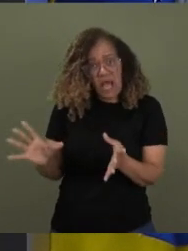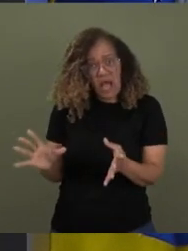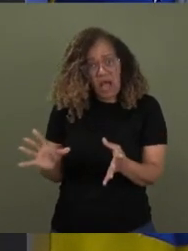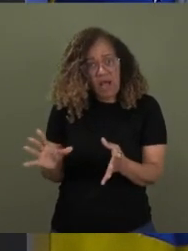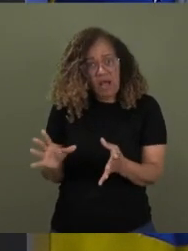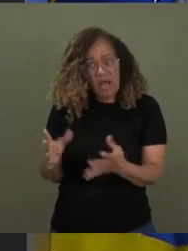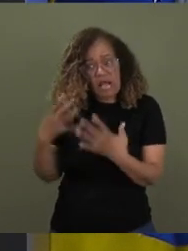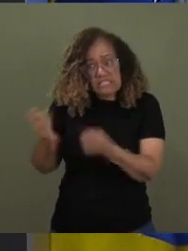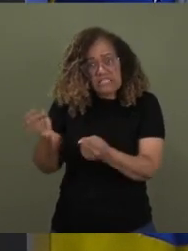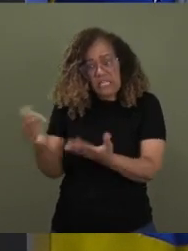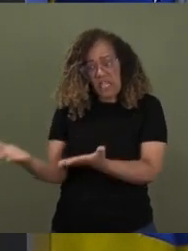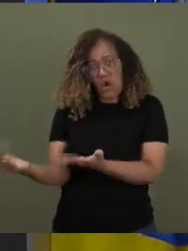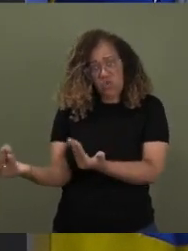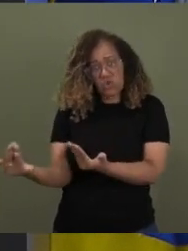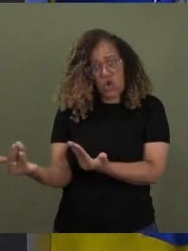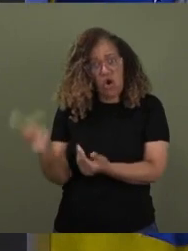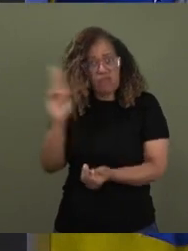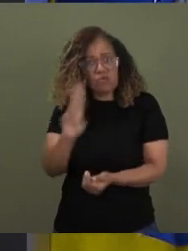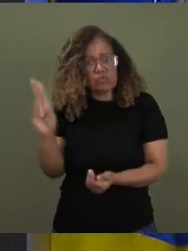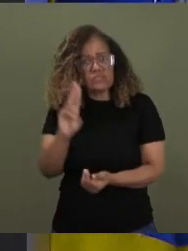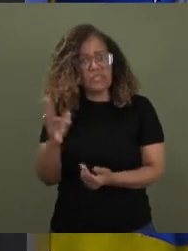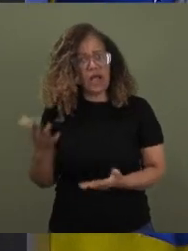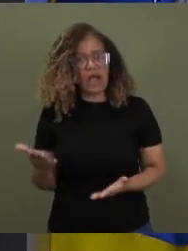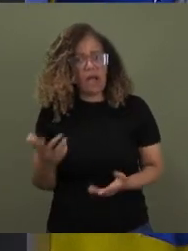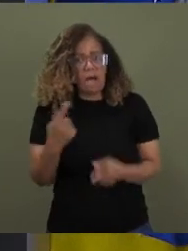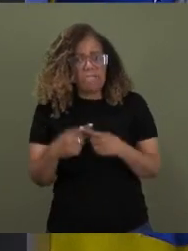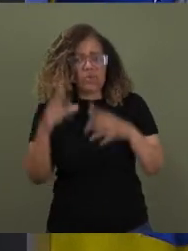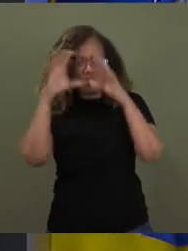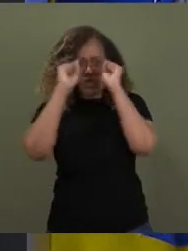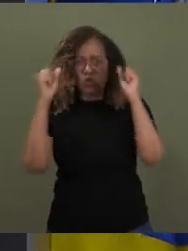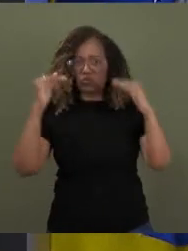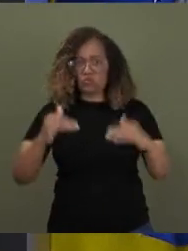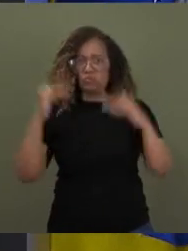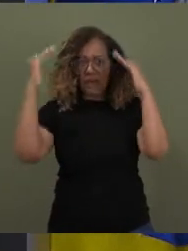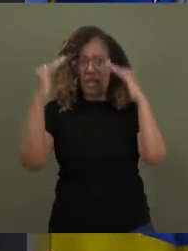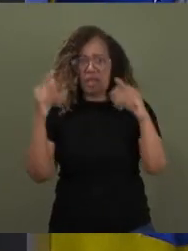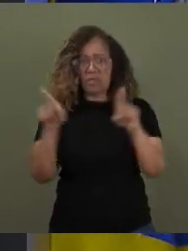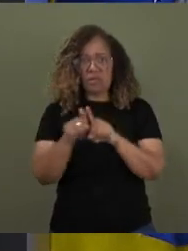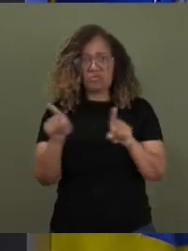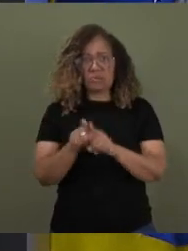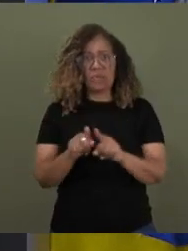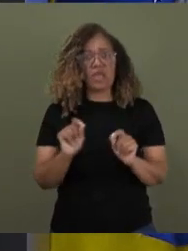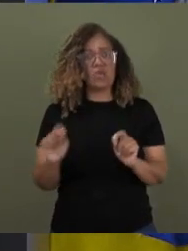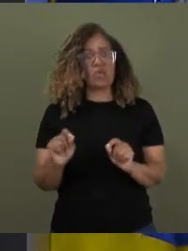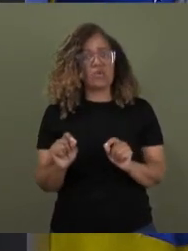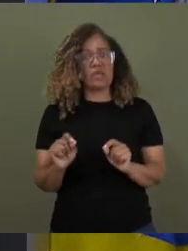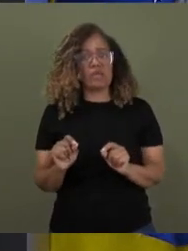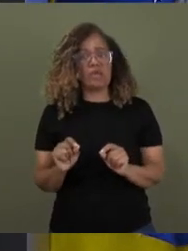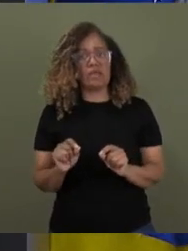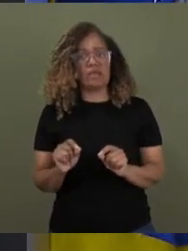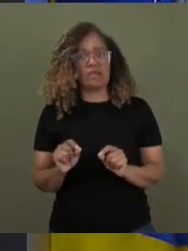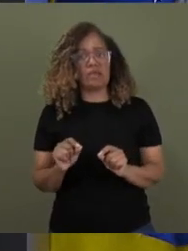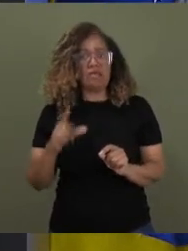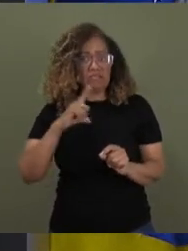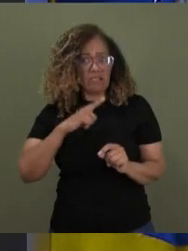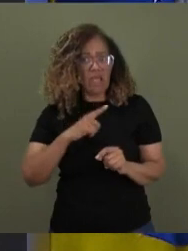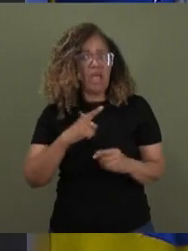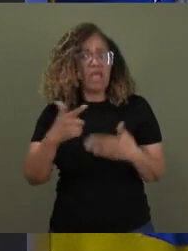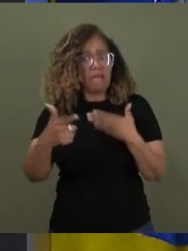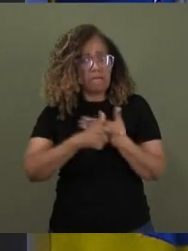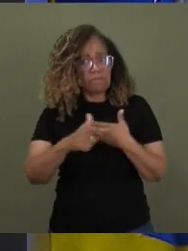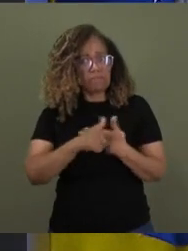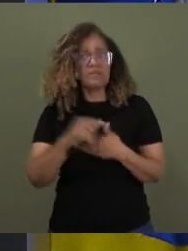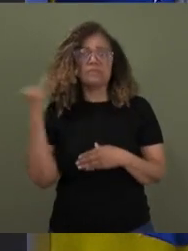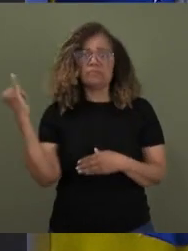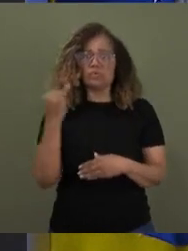Então, esse é o momento em que o Supremo, o Senado da República, tem um papel extremamente